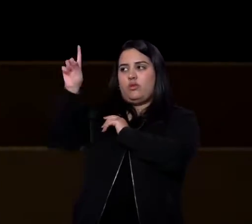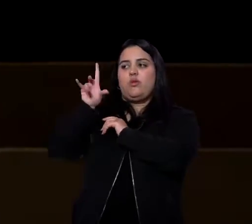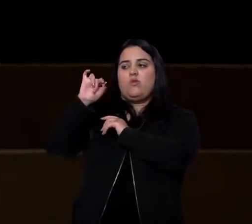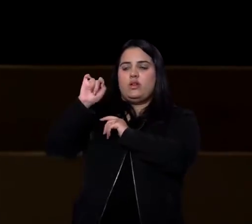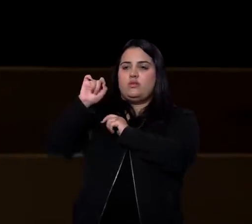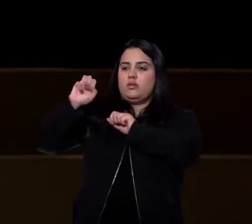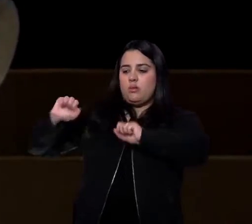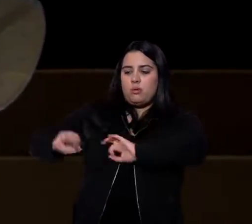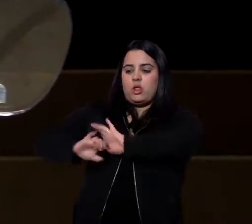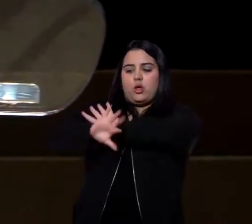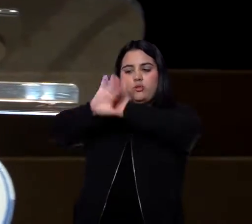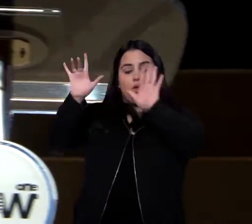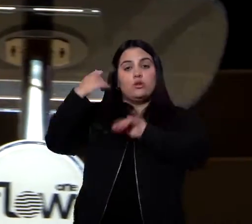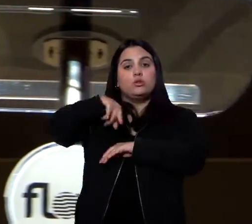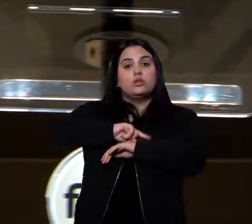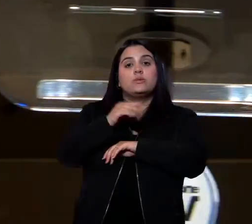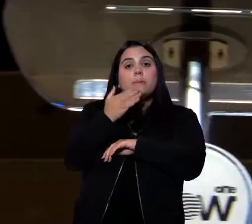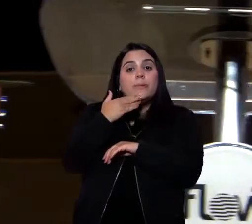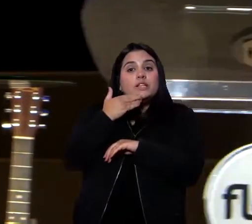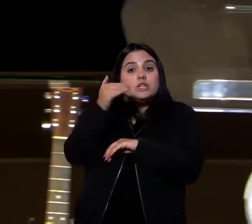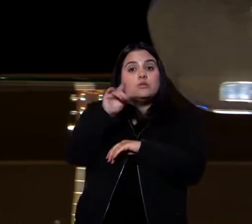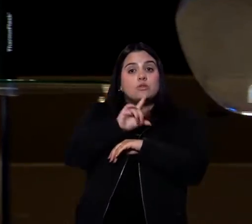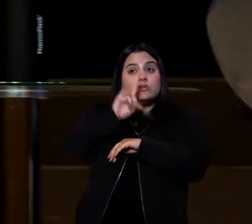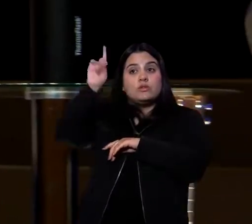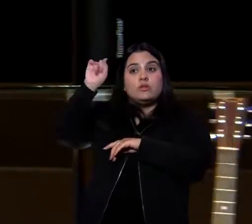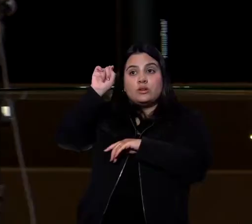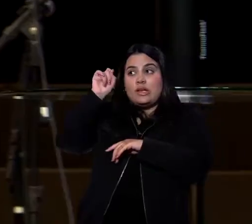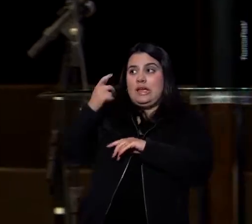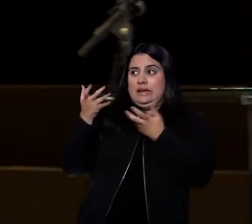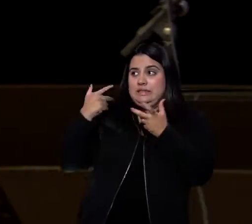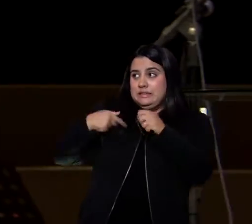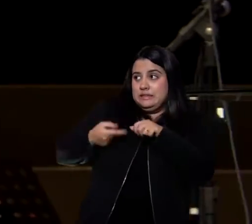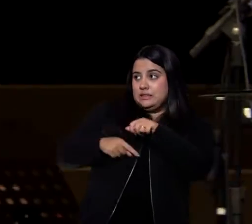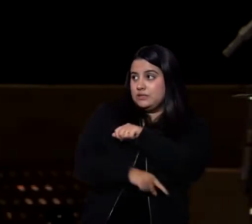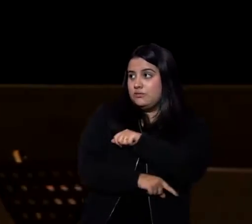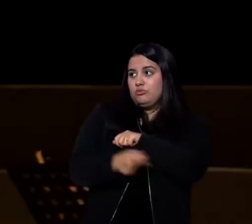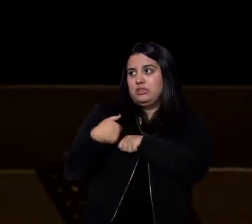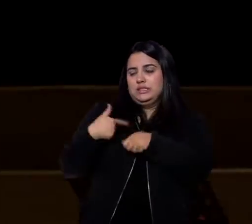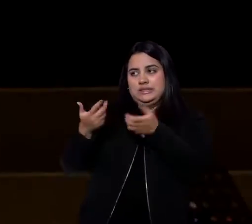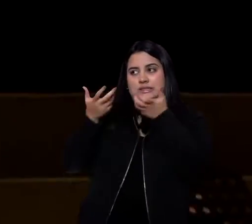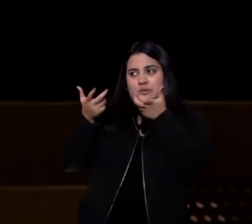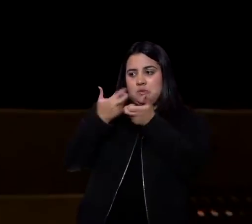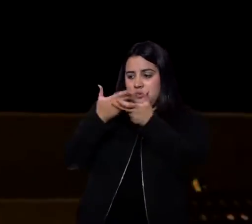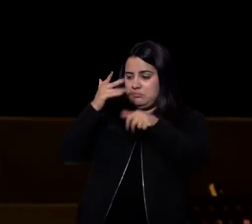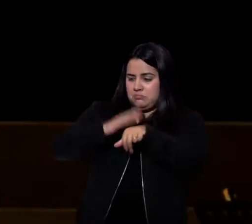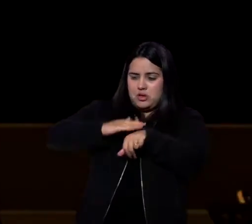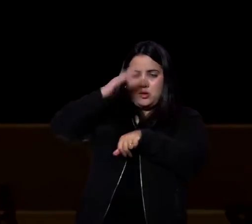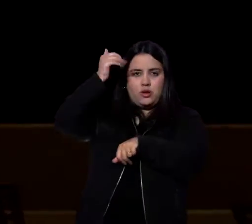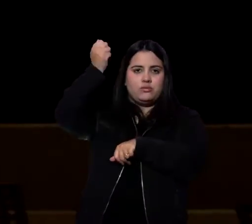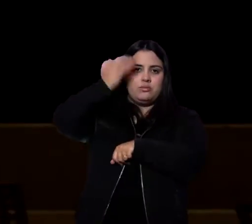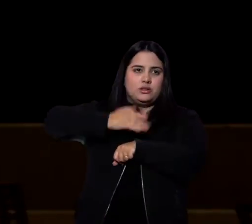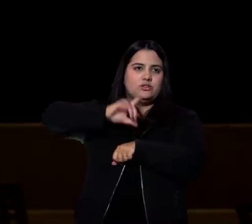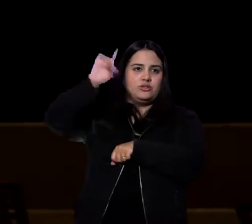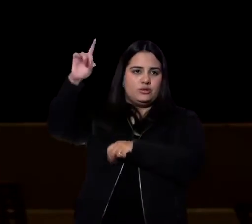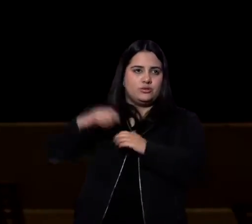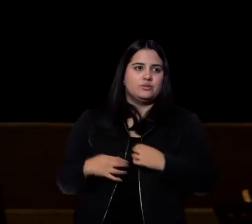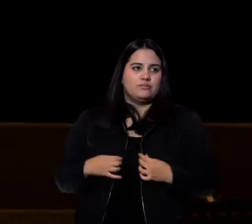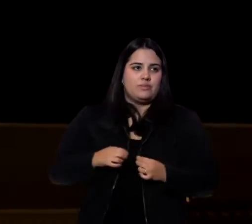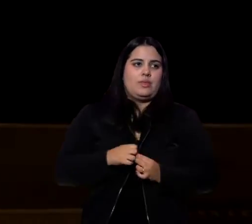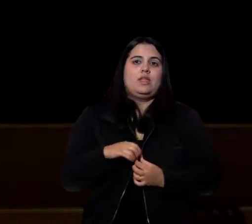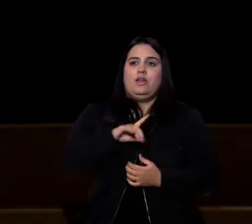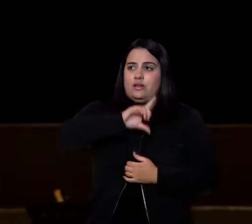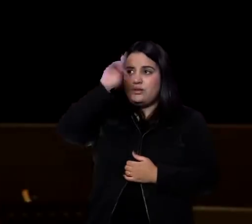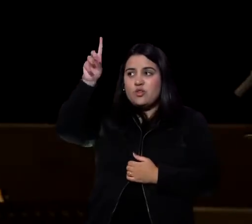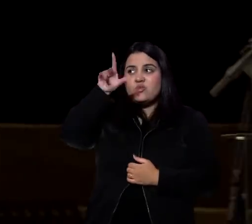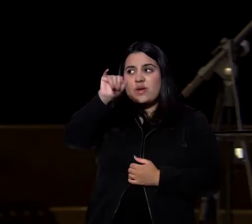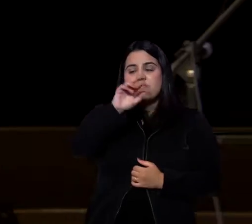gente começa a pedir para o Senhor nos levar a lugares mais fundos, para que a gente possa ver coisas ainda maiores na presença de Deus. Deus vai